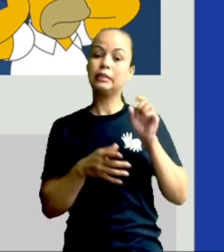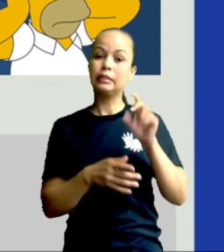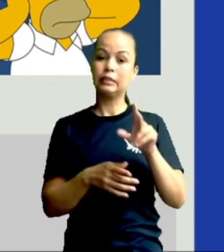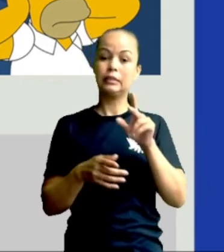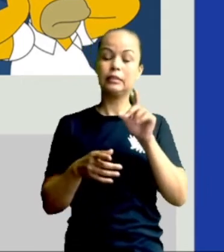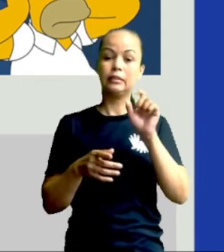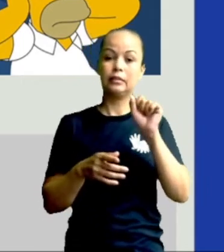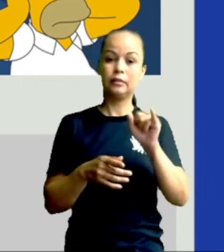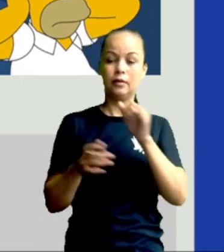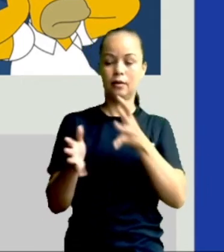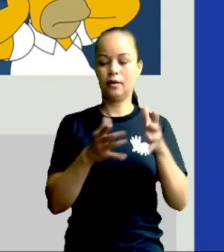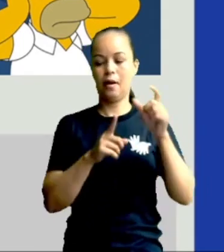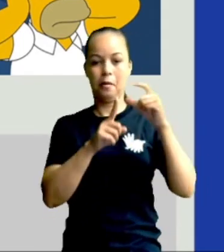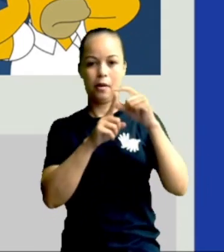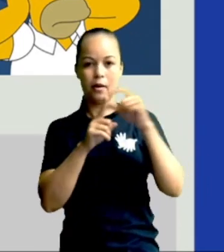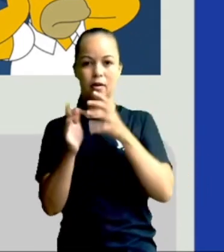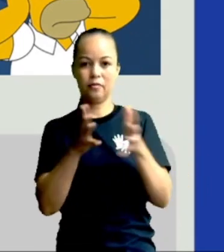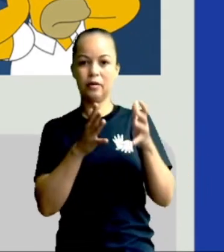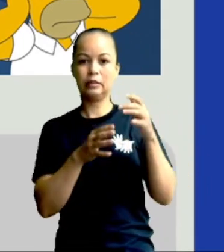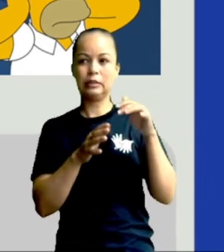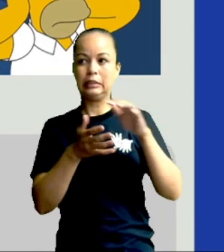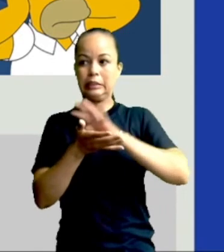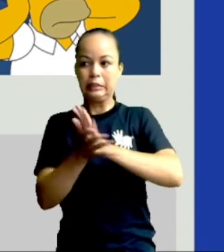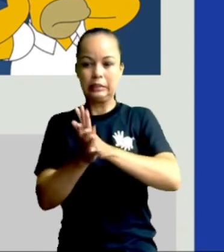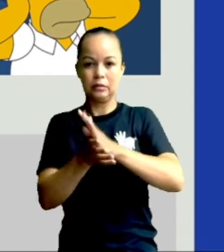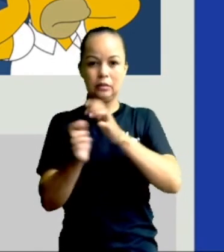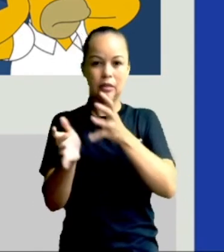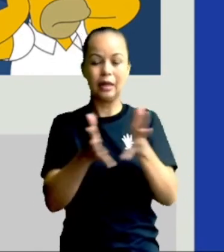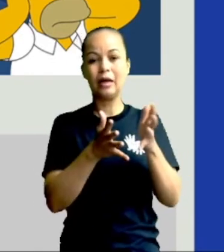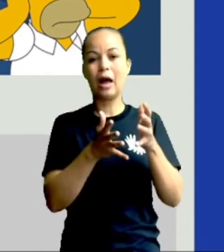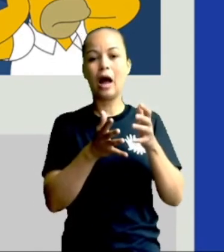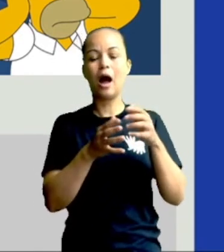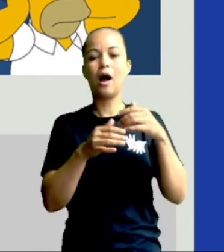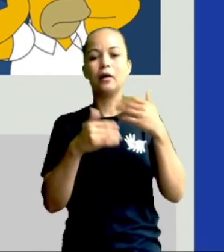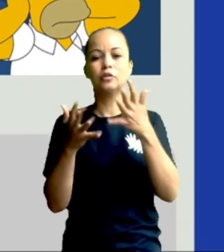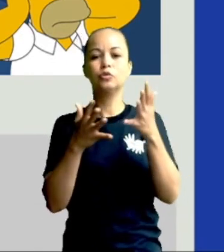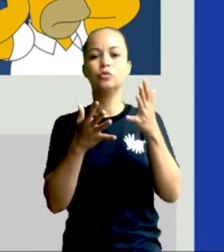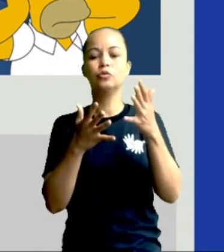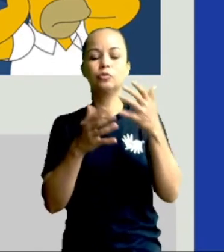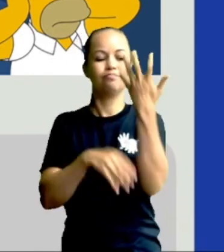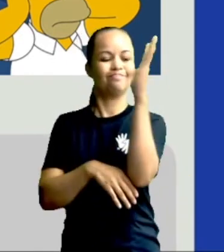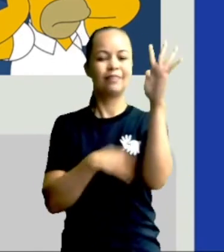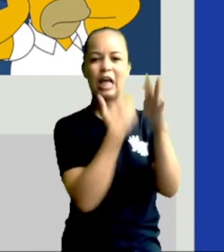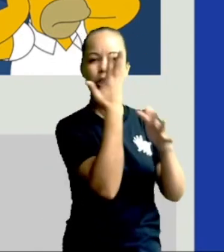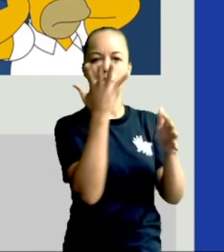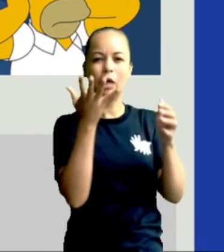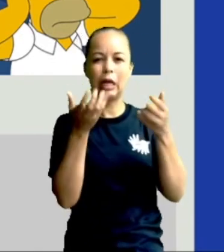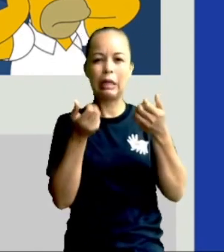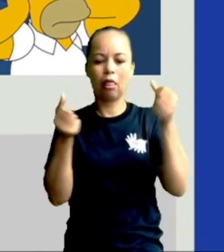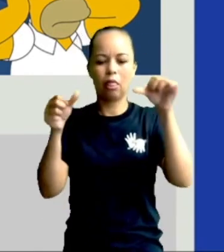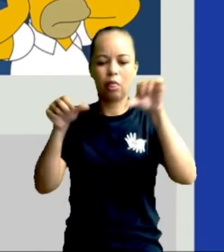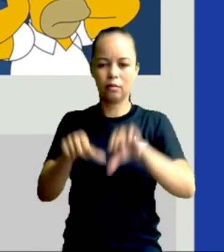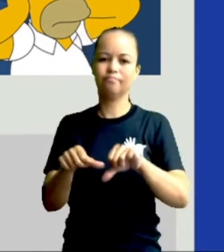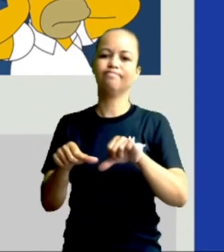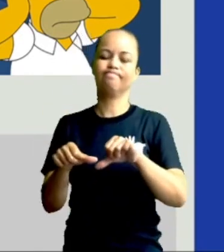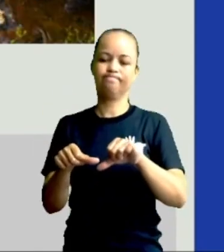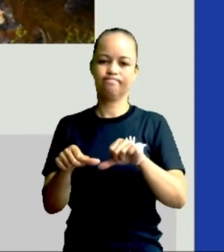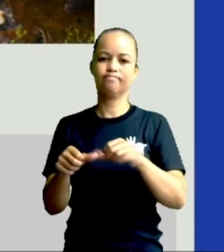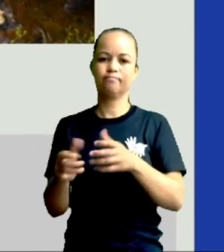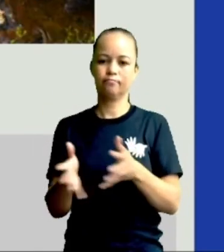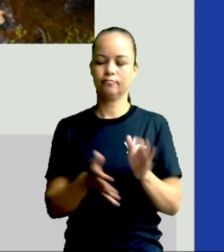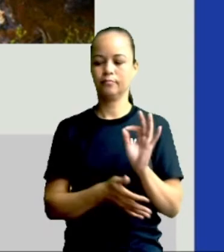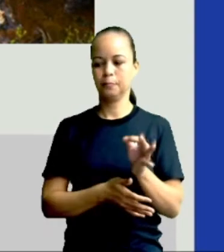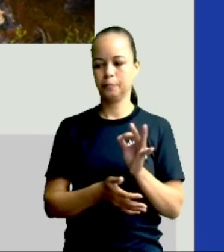traz algo ruim, ambiental é pior, porque é a destruição da natureza, certo? Vamos